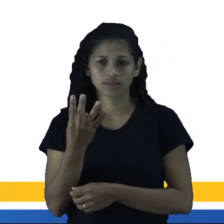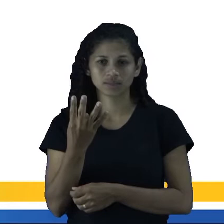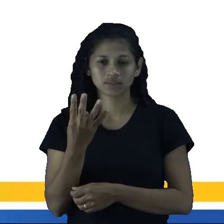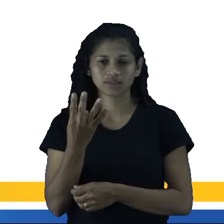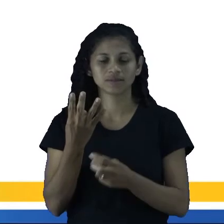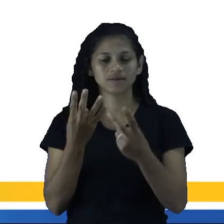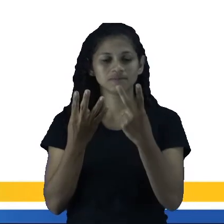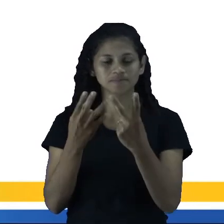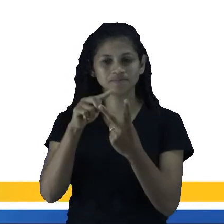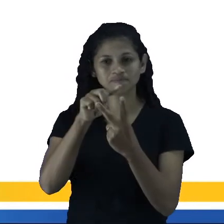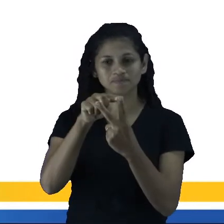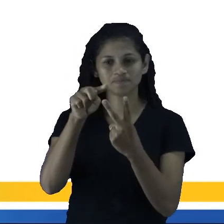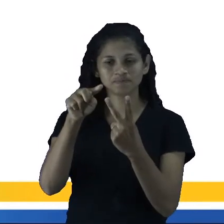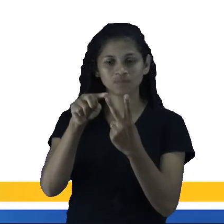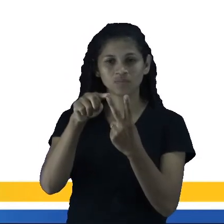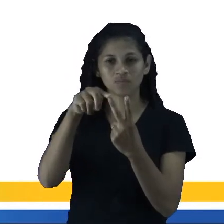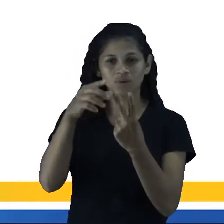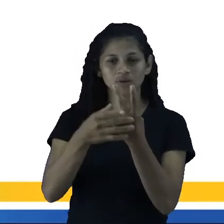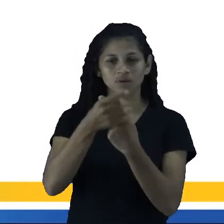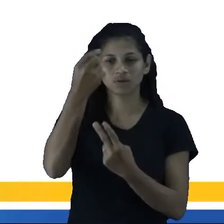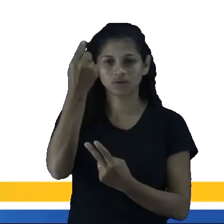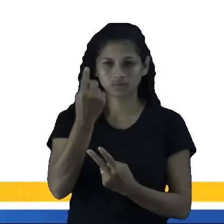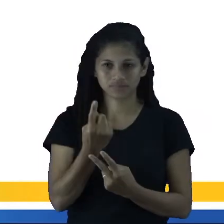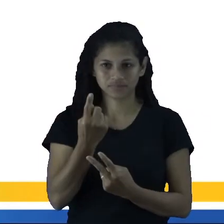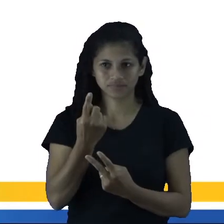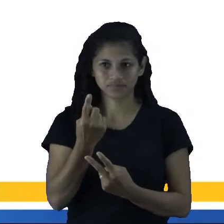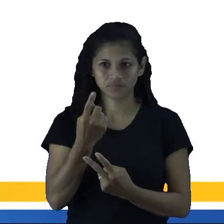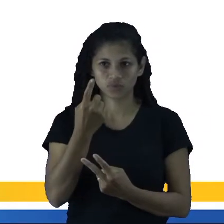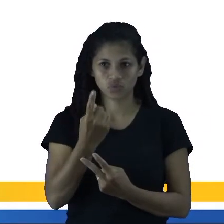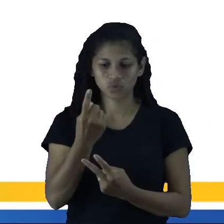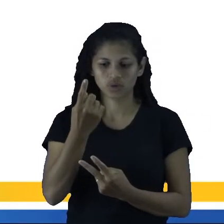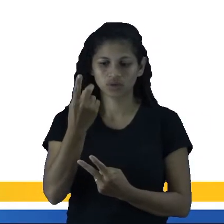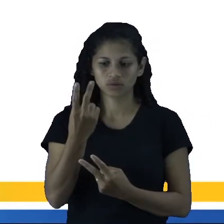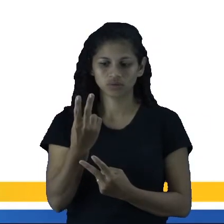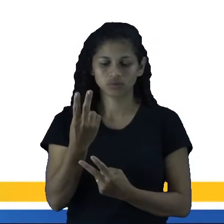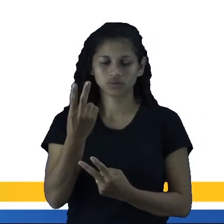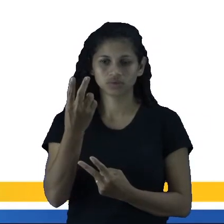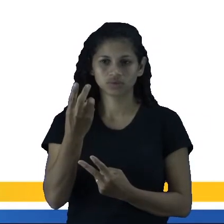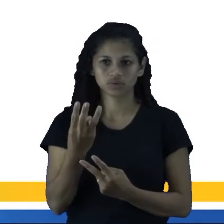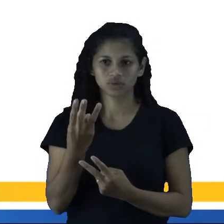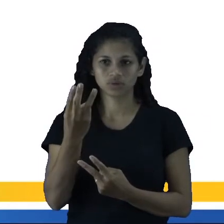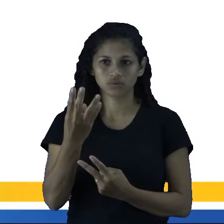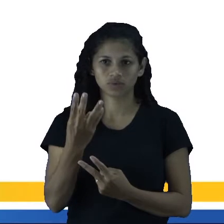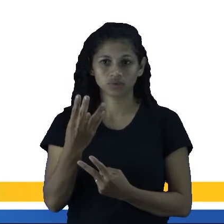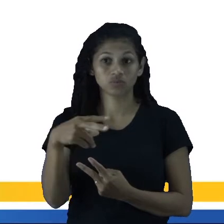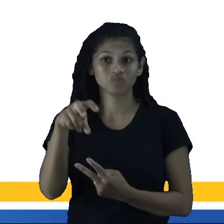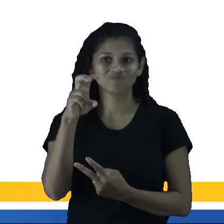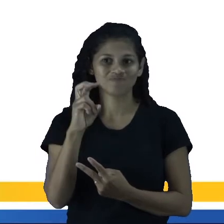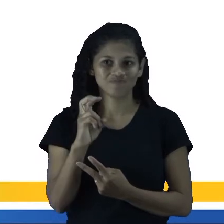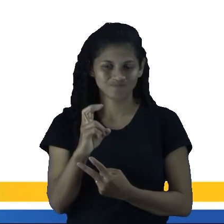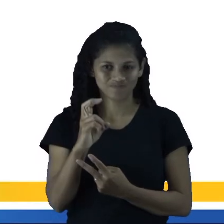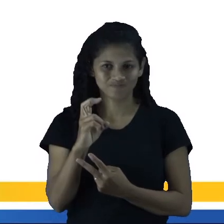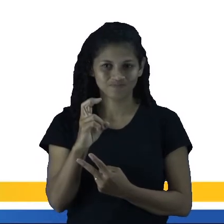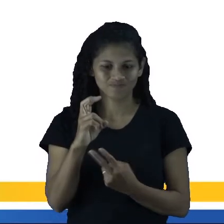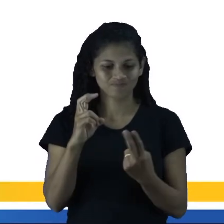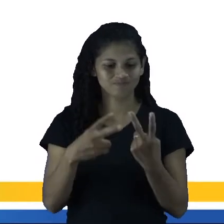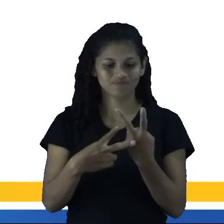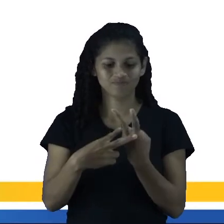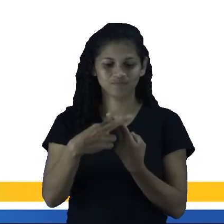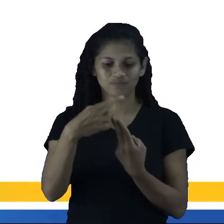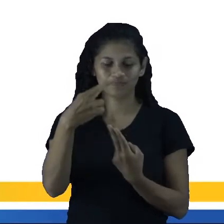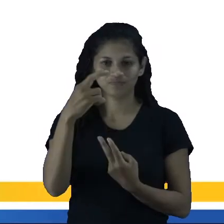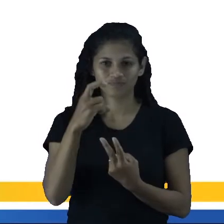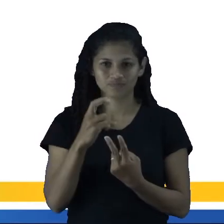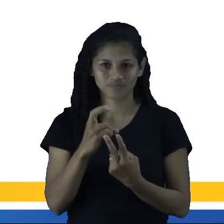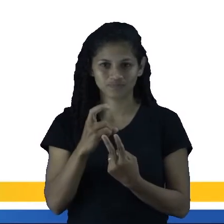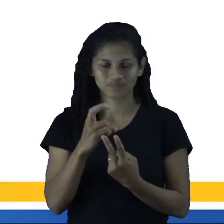se fosse uma só, dá 5. De novo. 1, 2, 3, 4 e aqui conta como se fosse